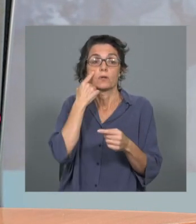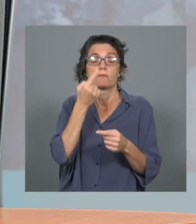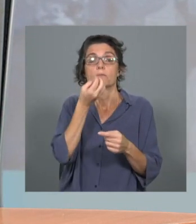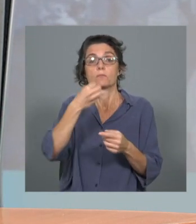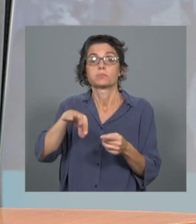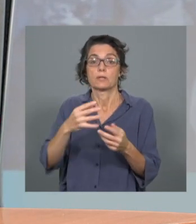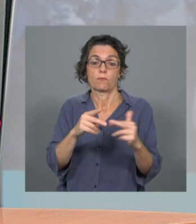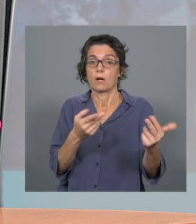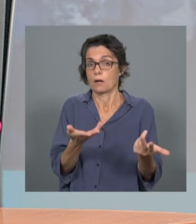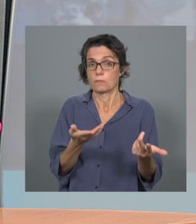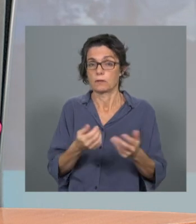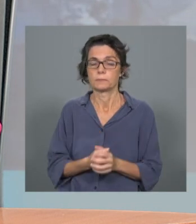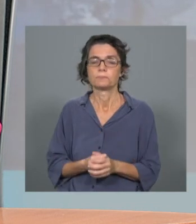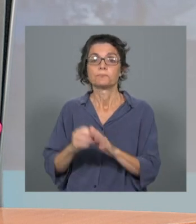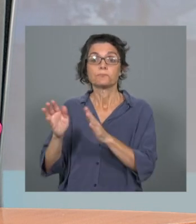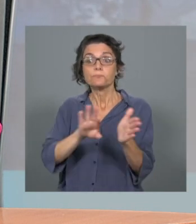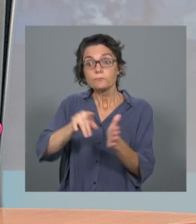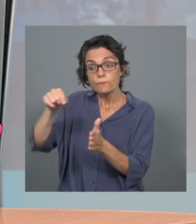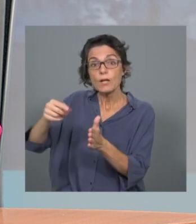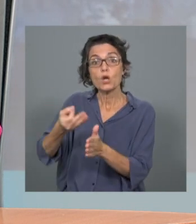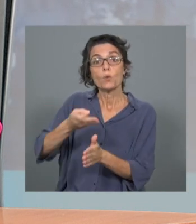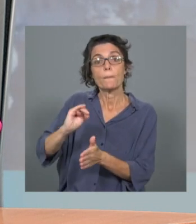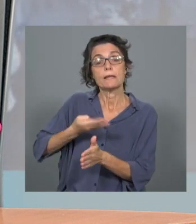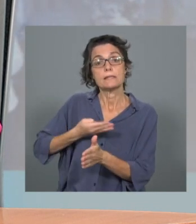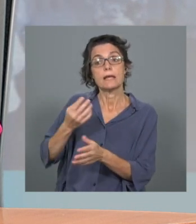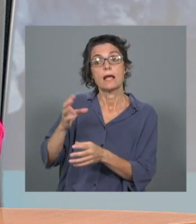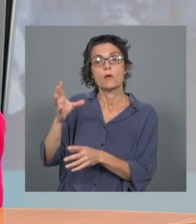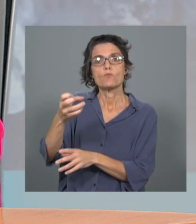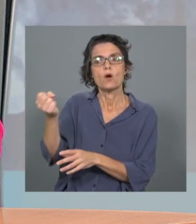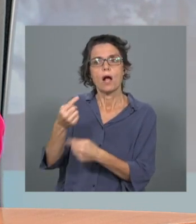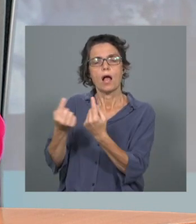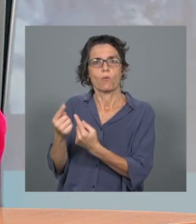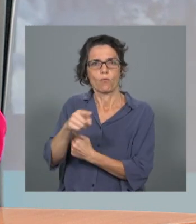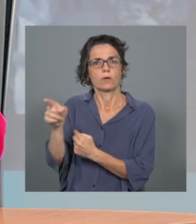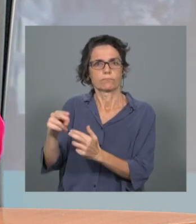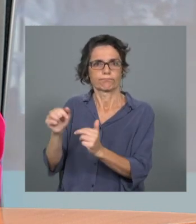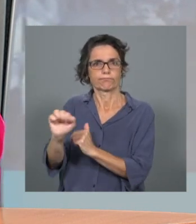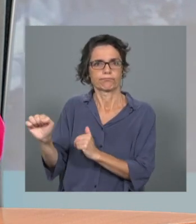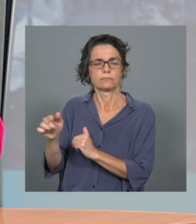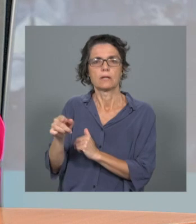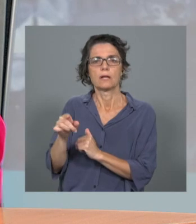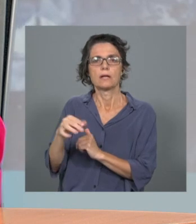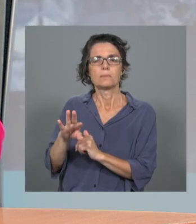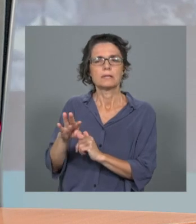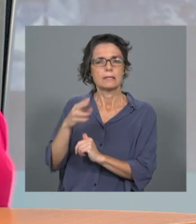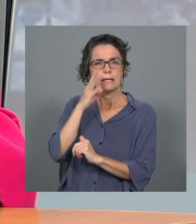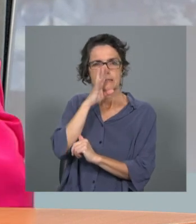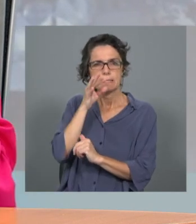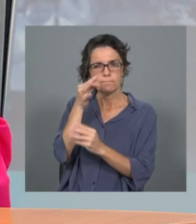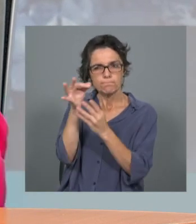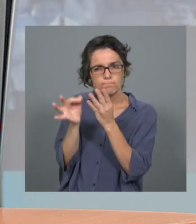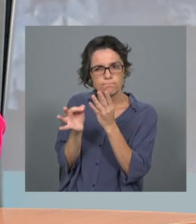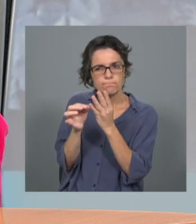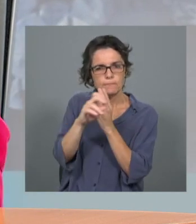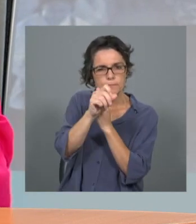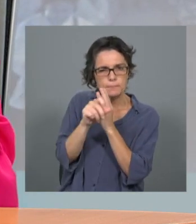O PSD ganhou algumas, mas Olhando mais fino, mais